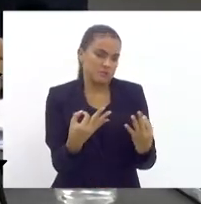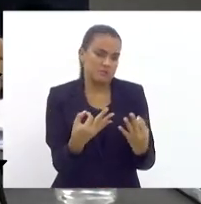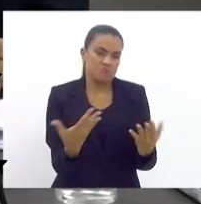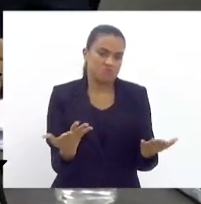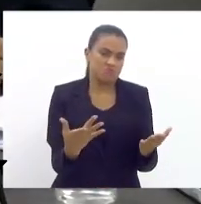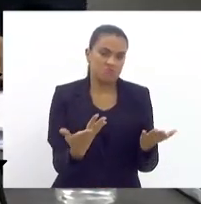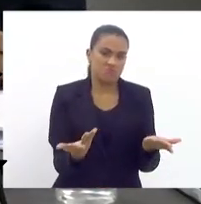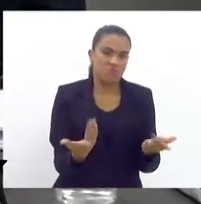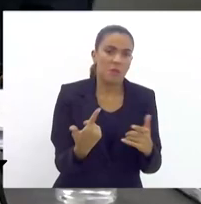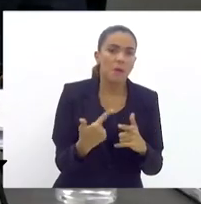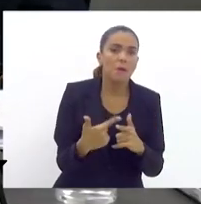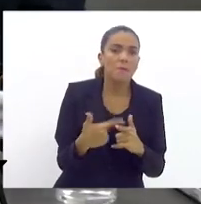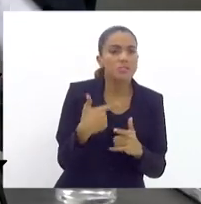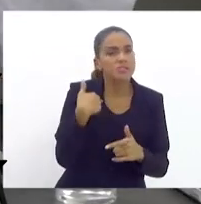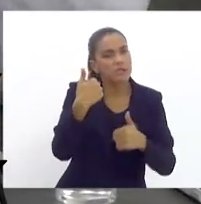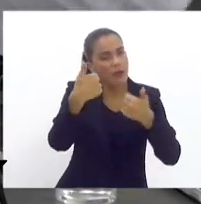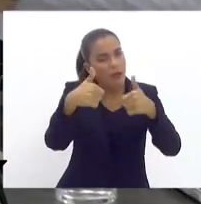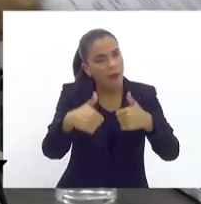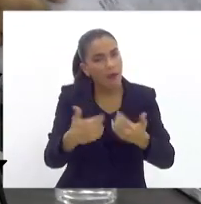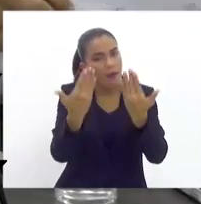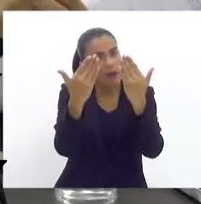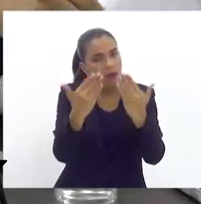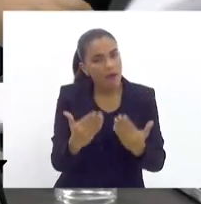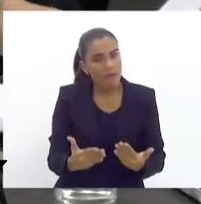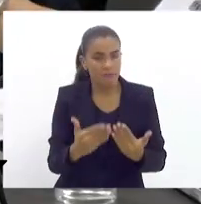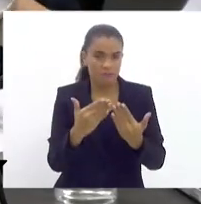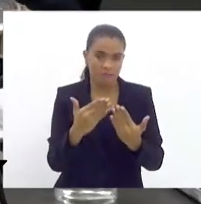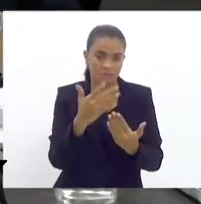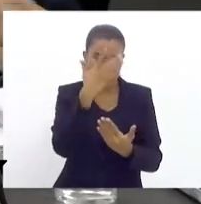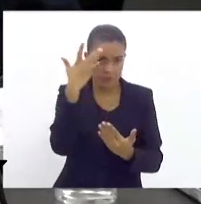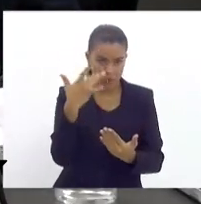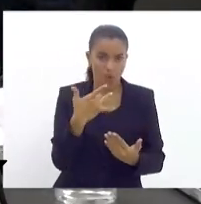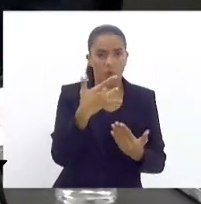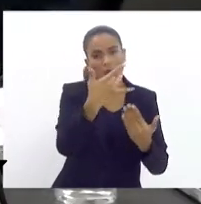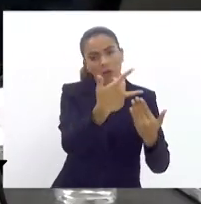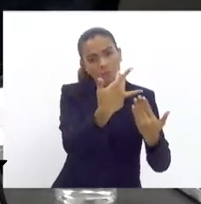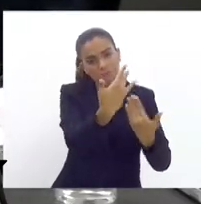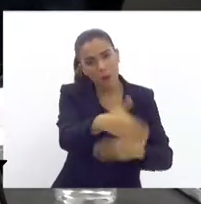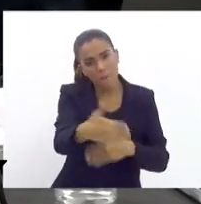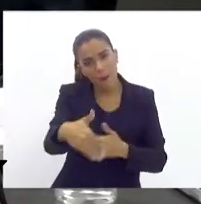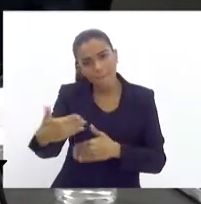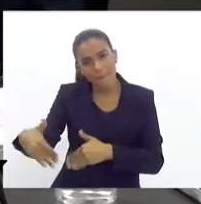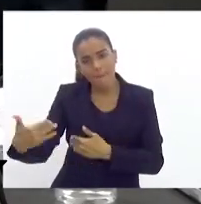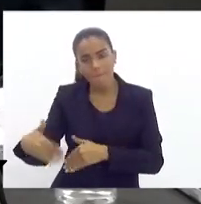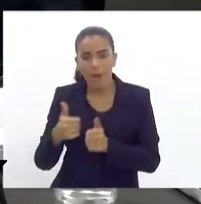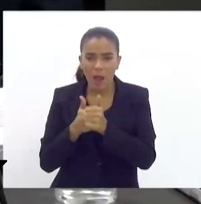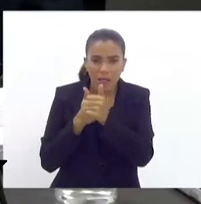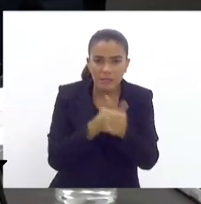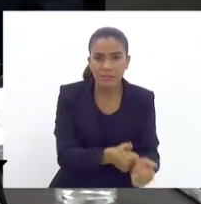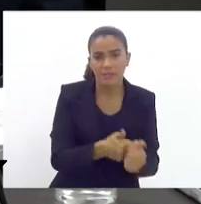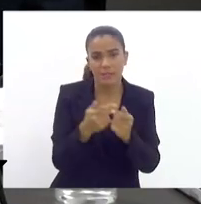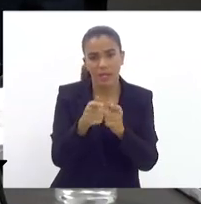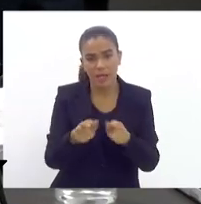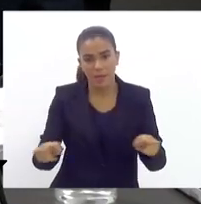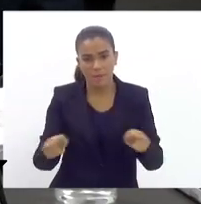não tenha, para que a gente possa avaliar as pessoas que fazem o concurso de acordo com o vernáculo, com a gramática